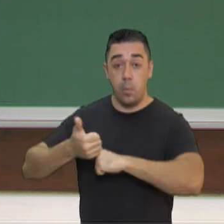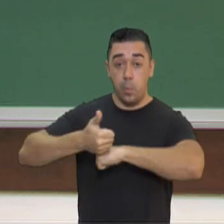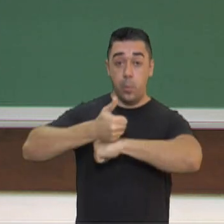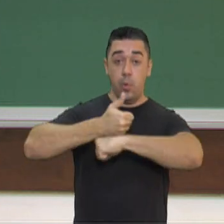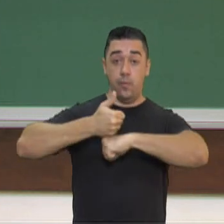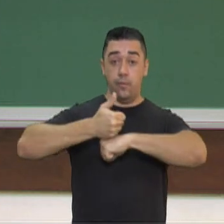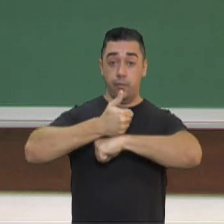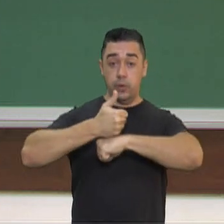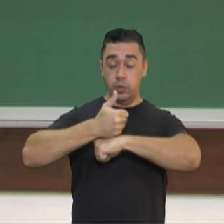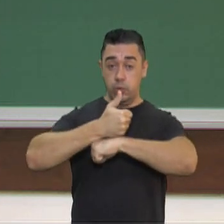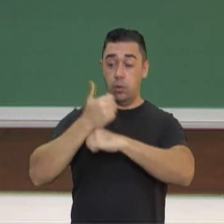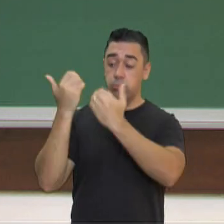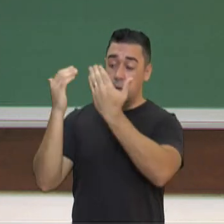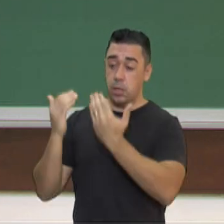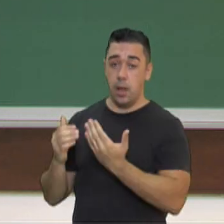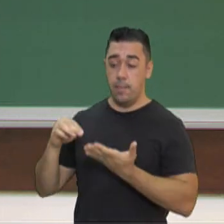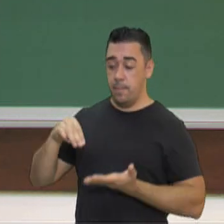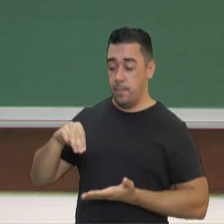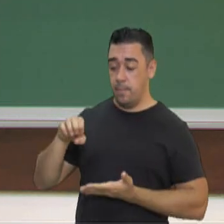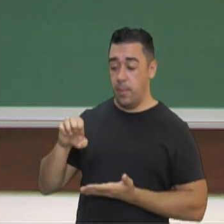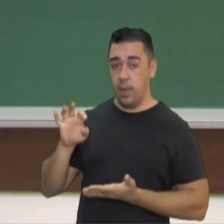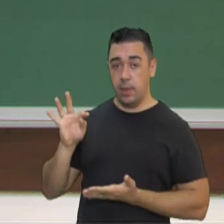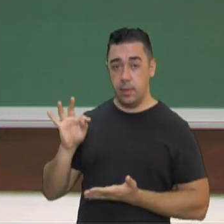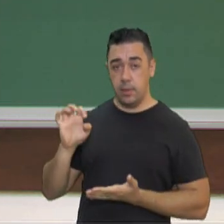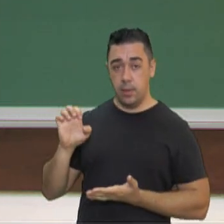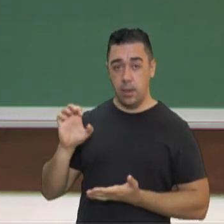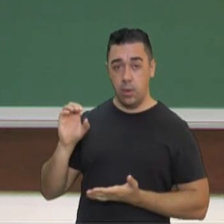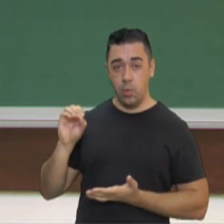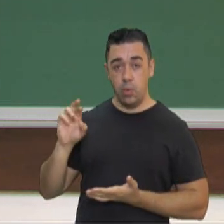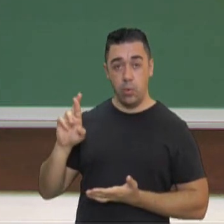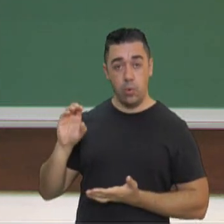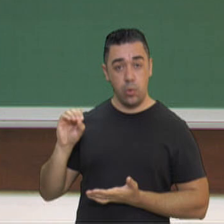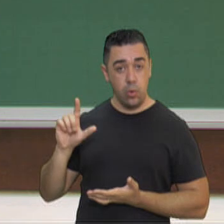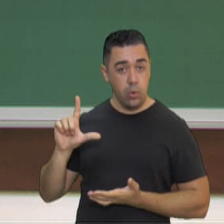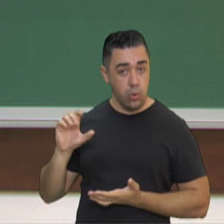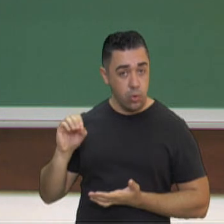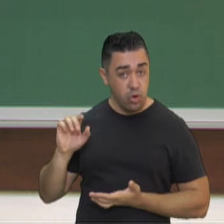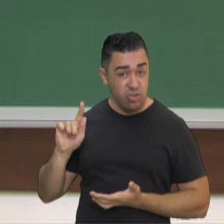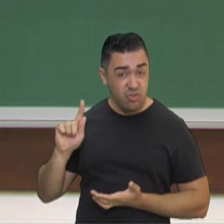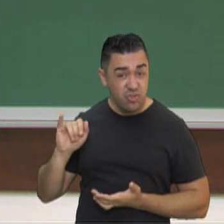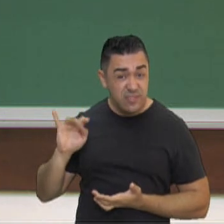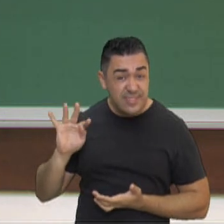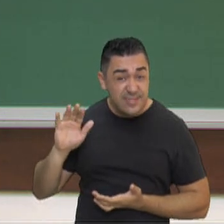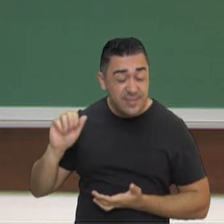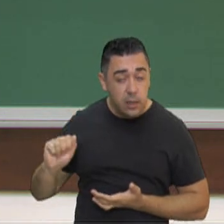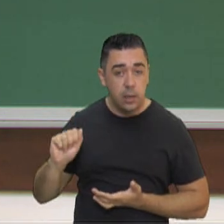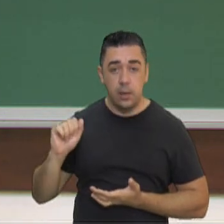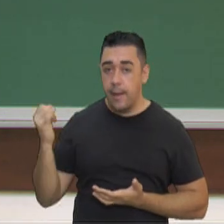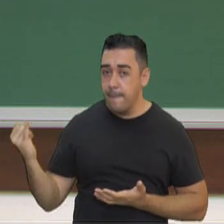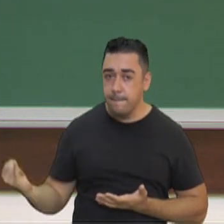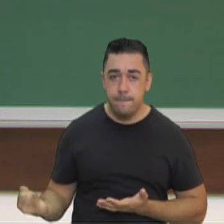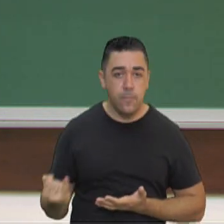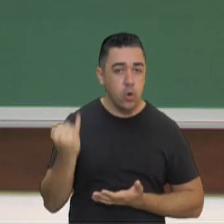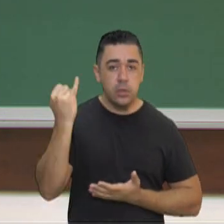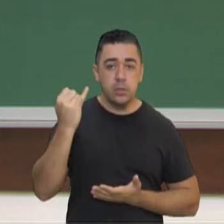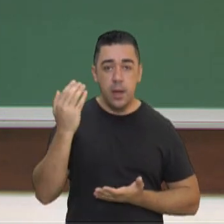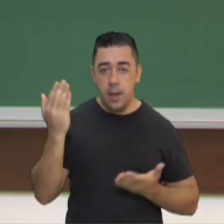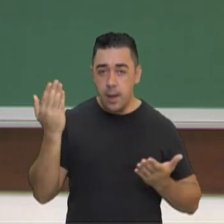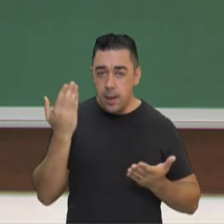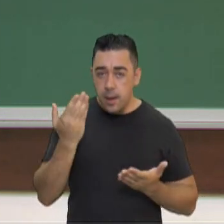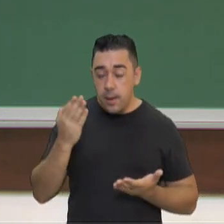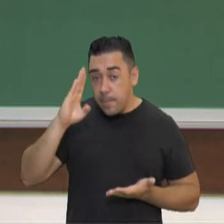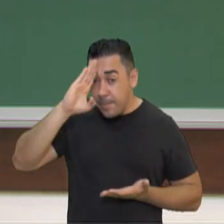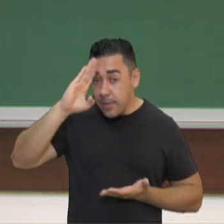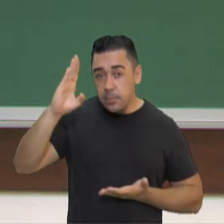meteorologistas, tá? Então, lembram que a meteorologia é uma ciência, né, muito importante e nessa aula o principal é a